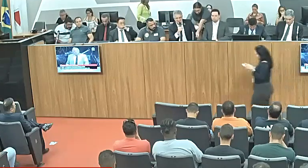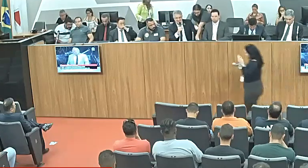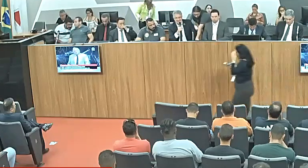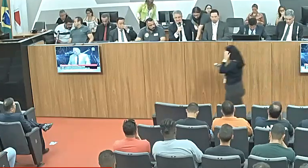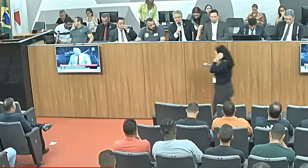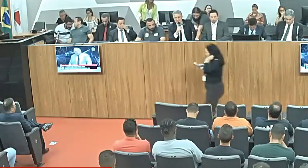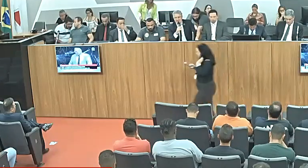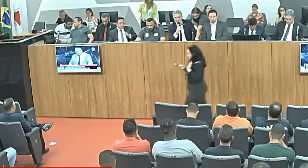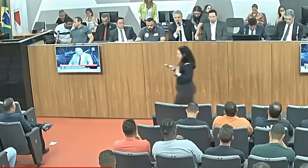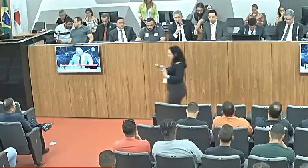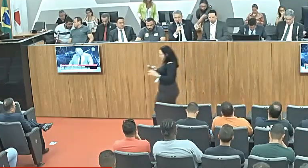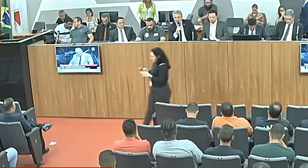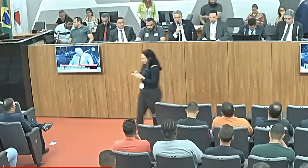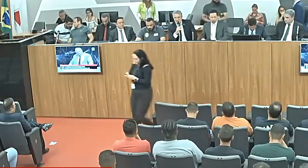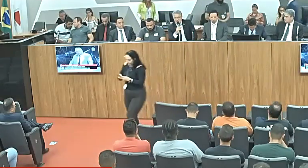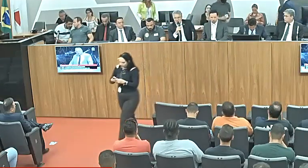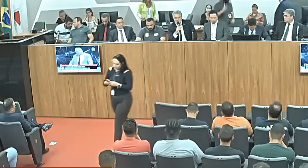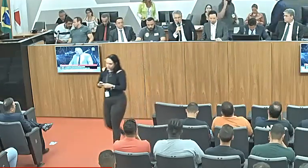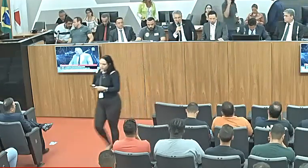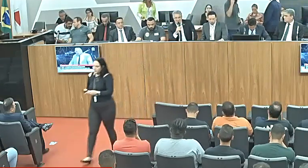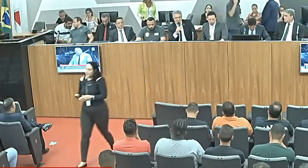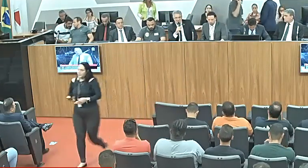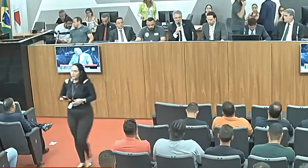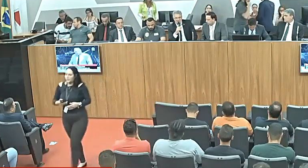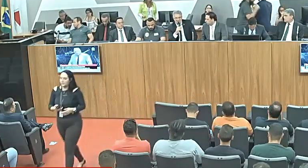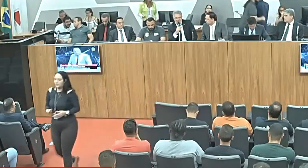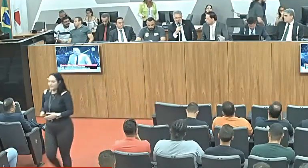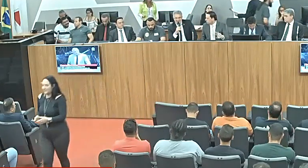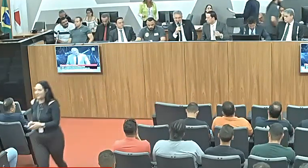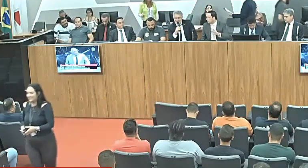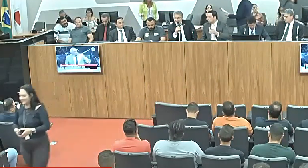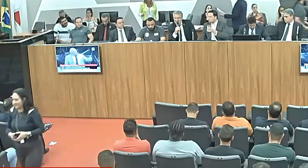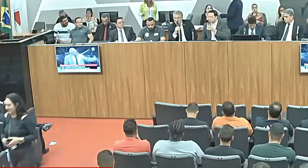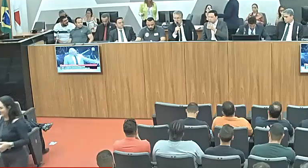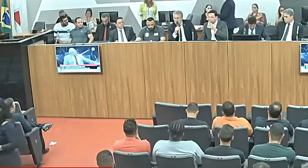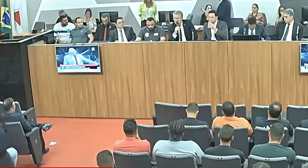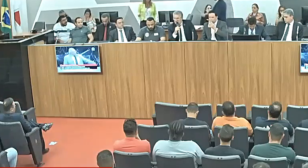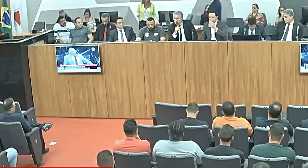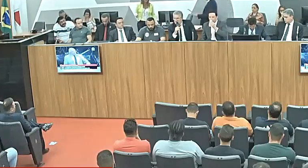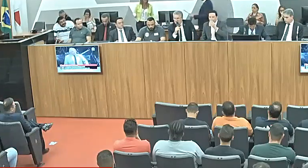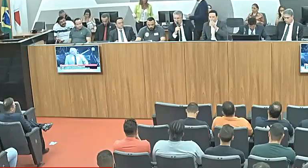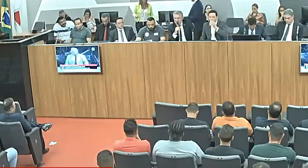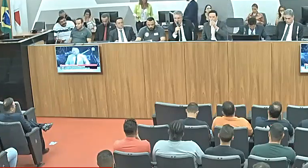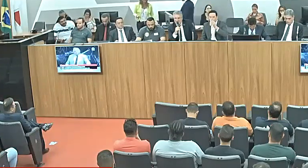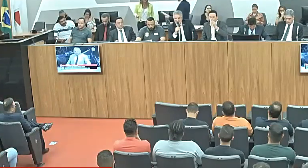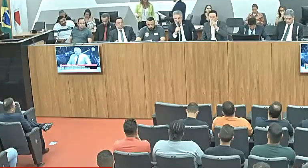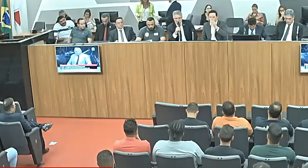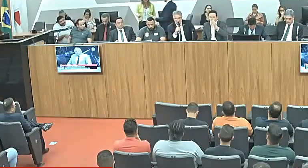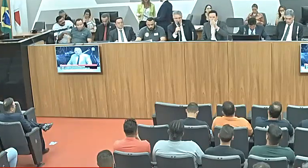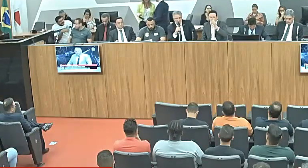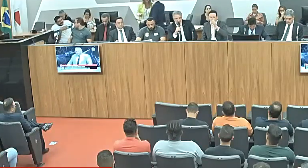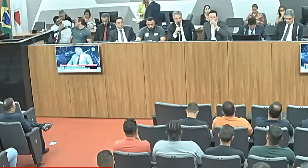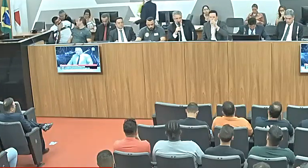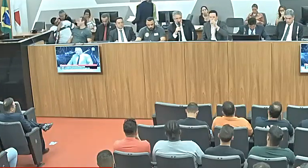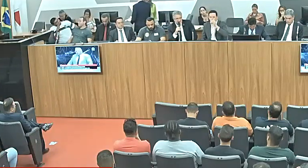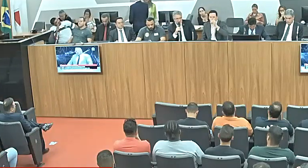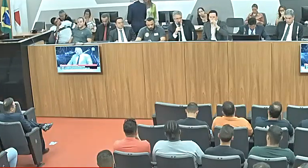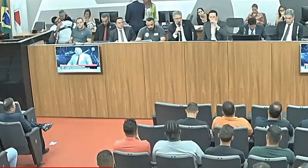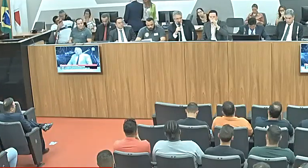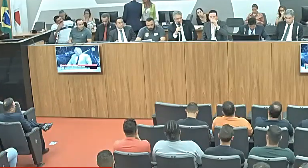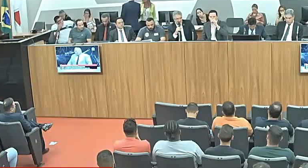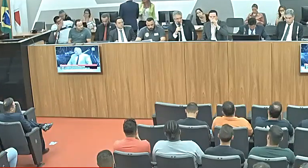a vocês este é mais um capítulo na da tomada de poder dos agentes